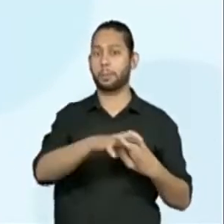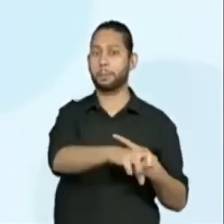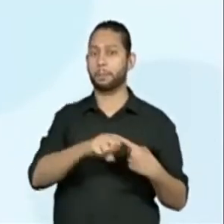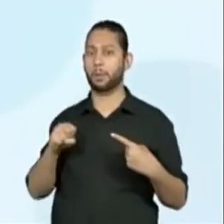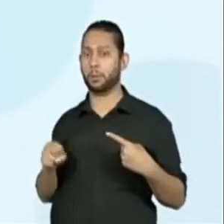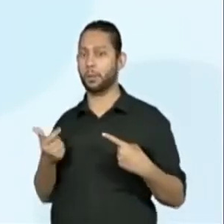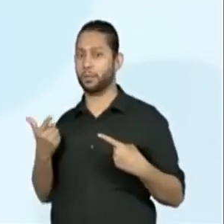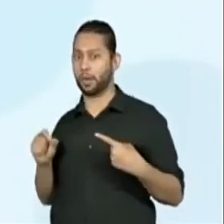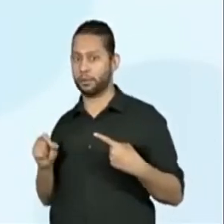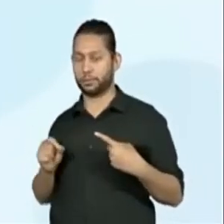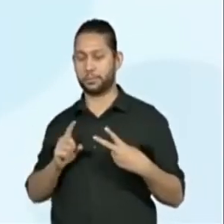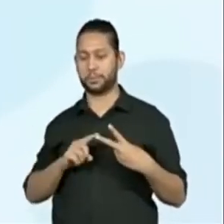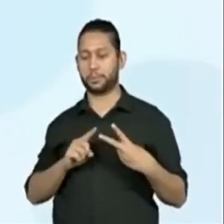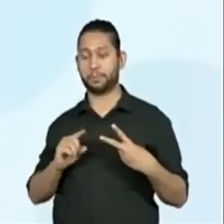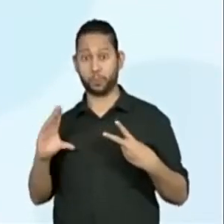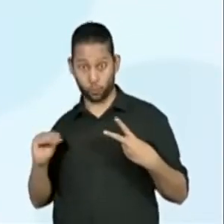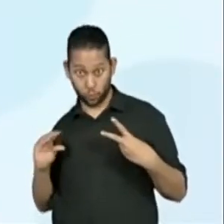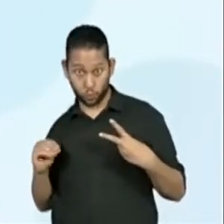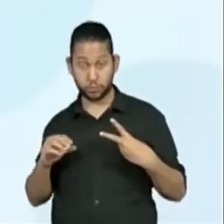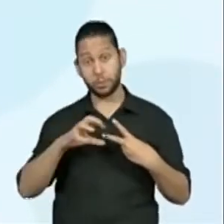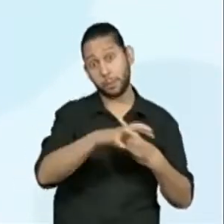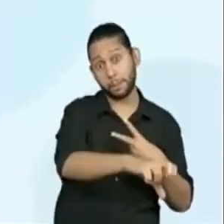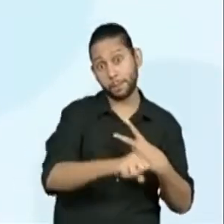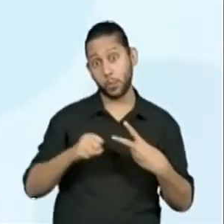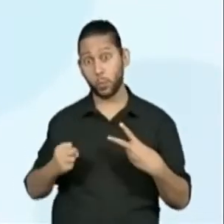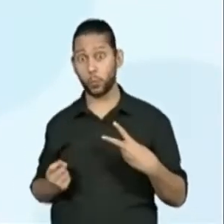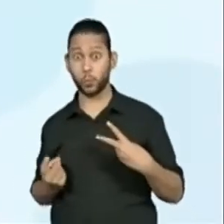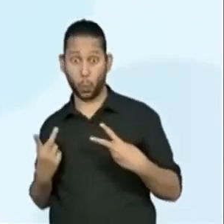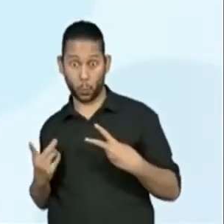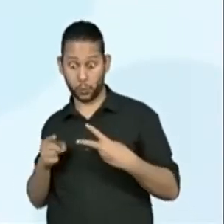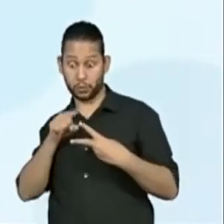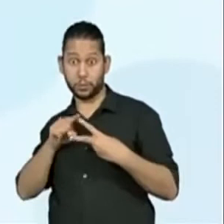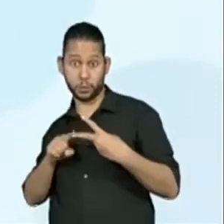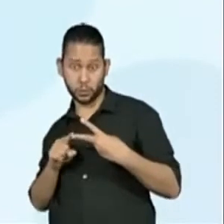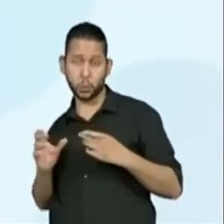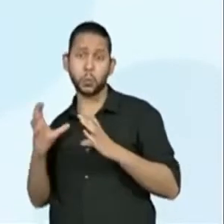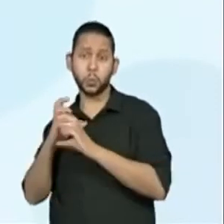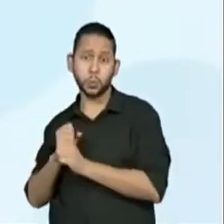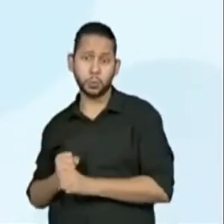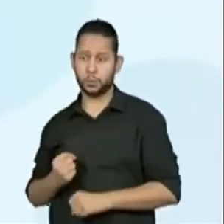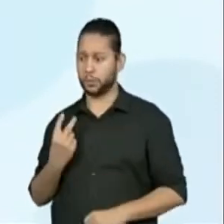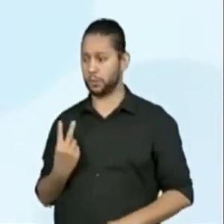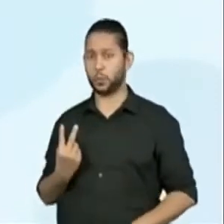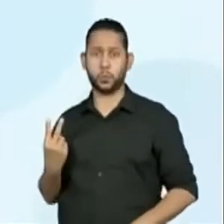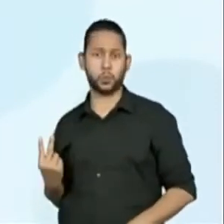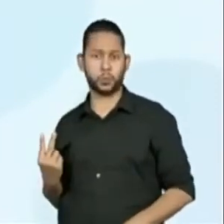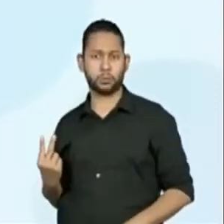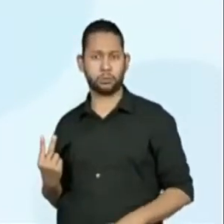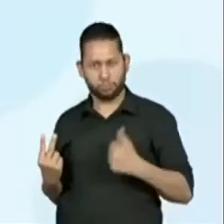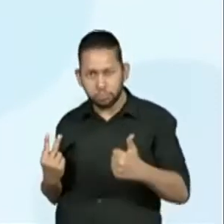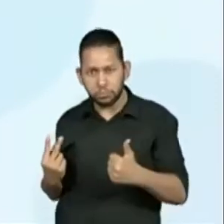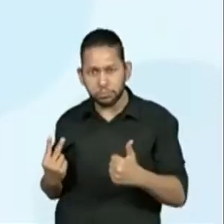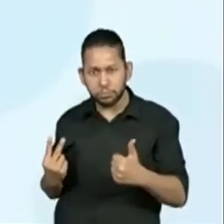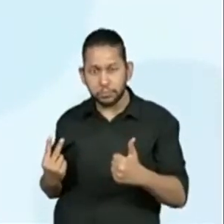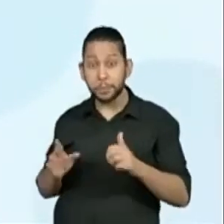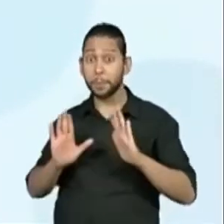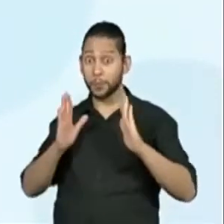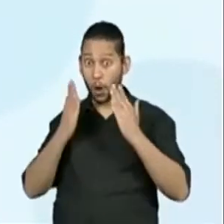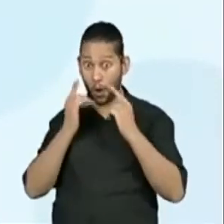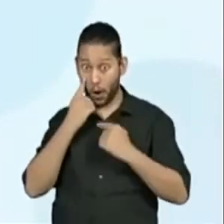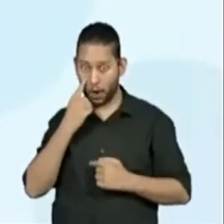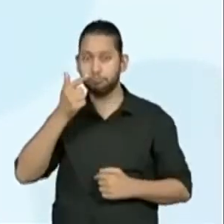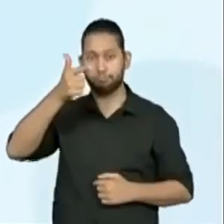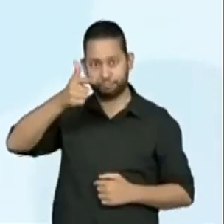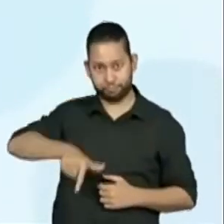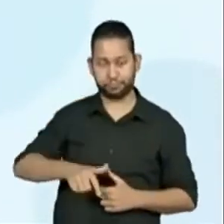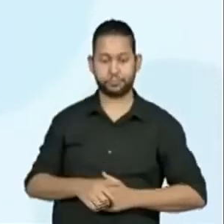que totalizou essas dez com essas 12 totalizaram 22 laranjas certo só que assim depois de eu retirar